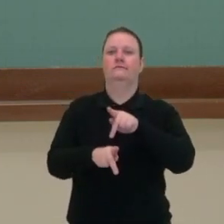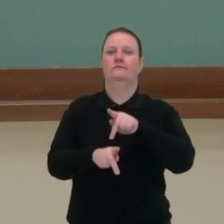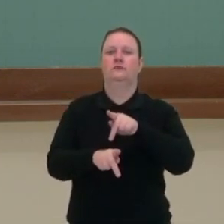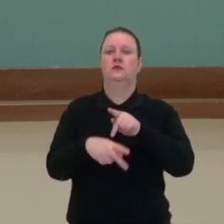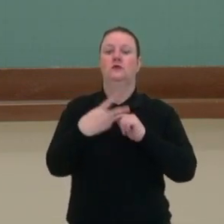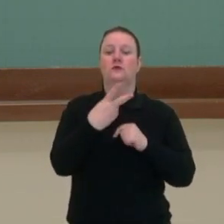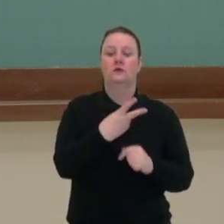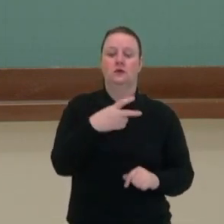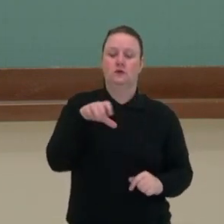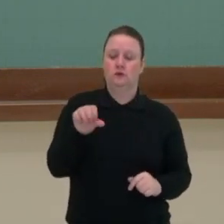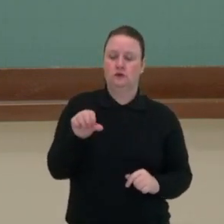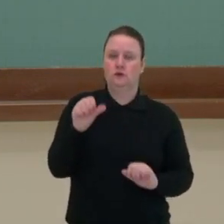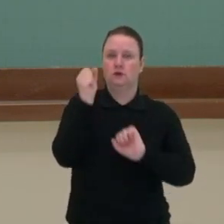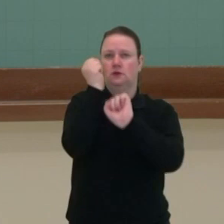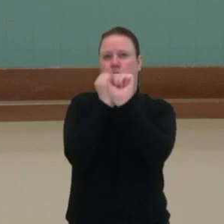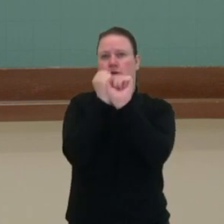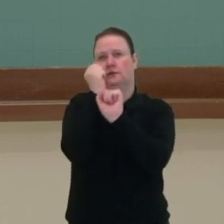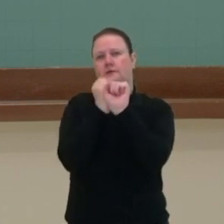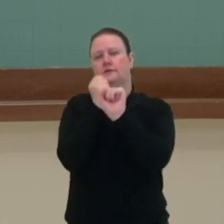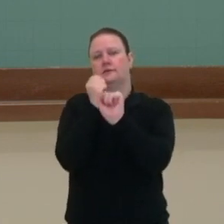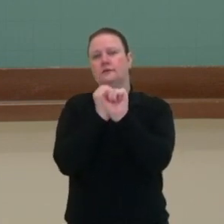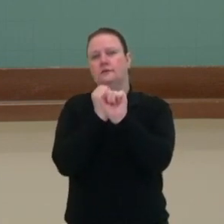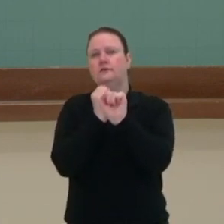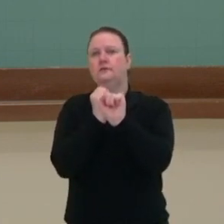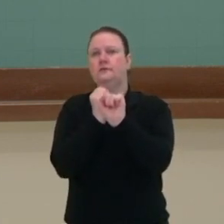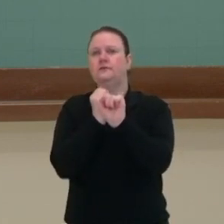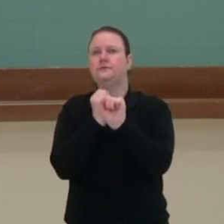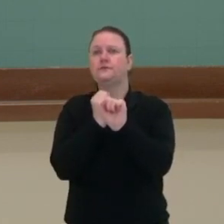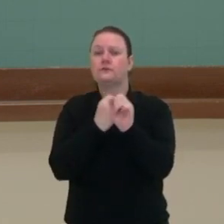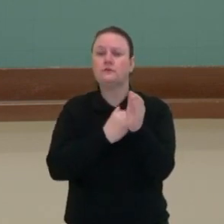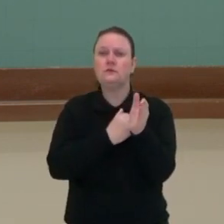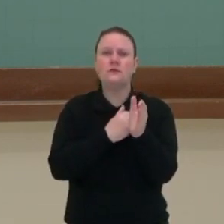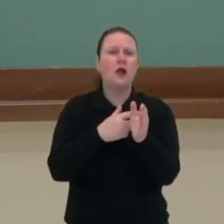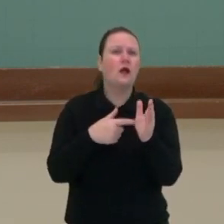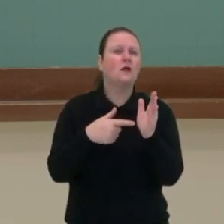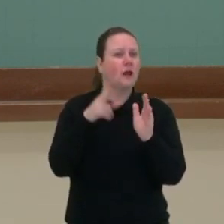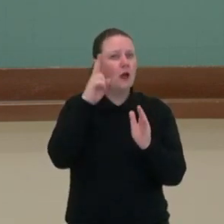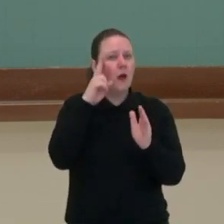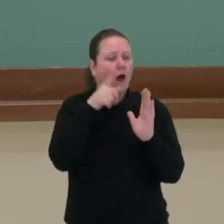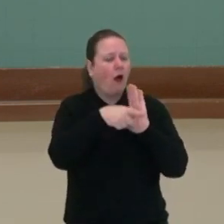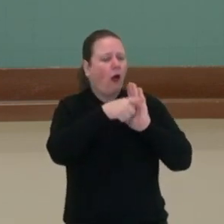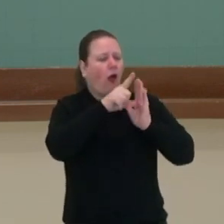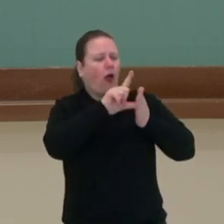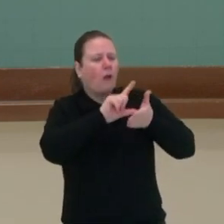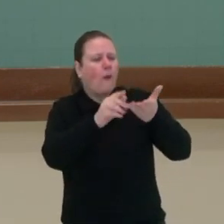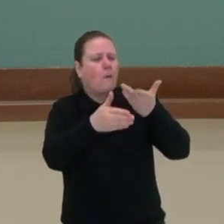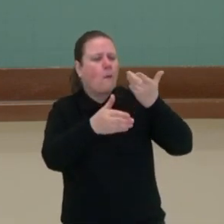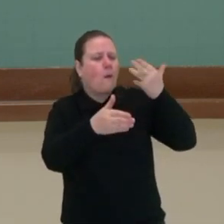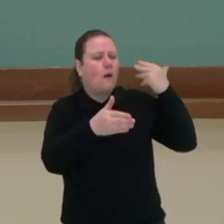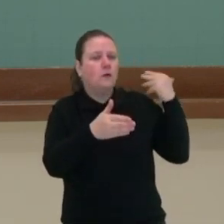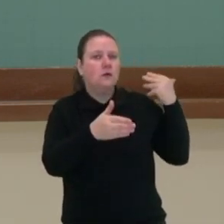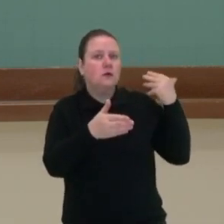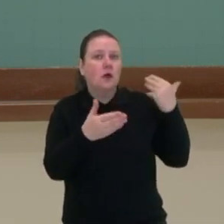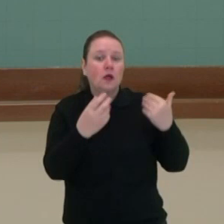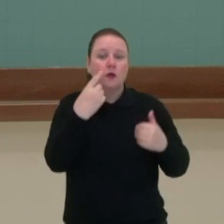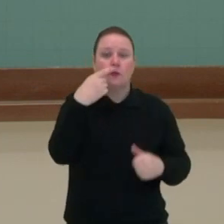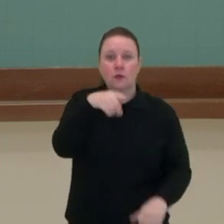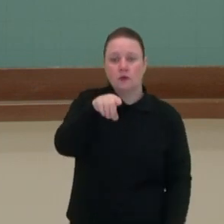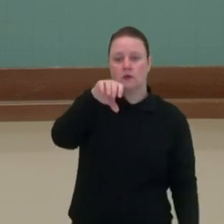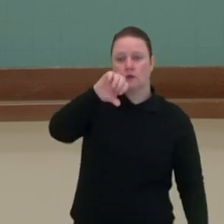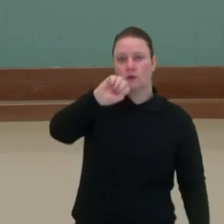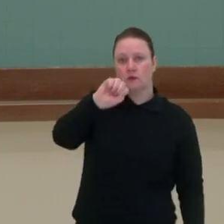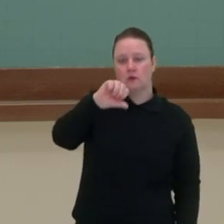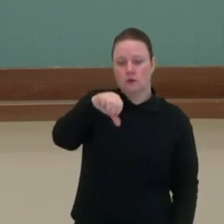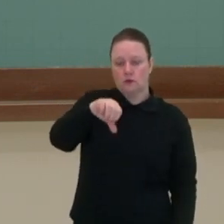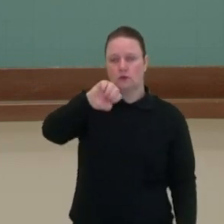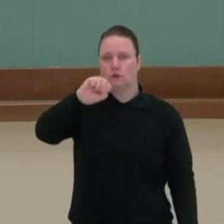de 29 anos. Desde a eleição de Jânio Quadros, agora só em 1989 o Brasil voltava a eleger